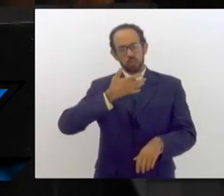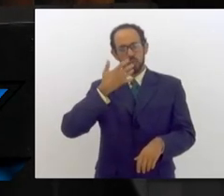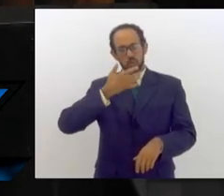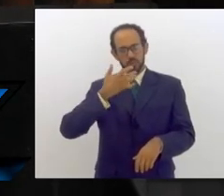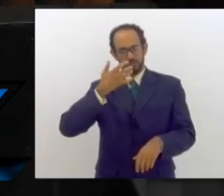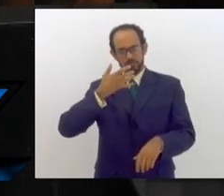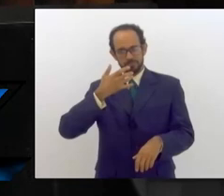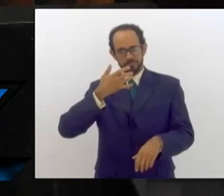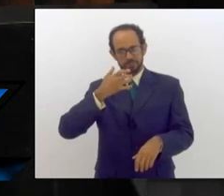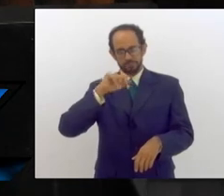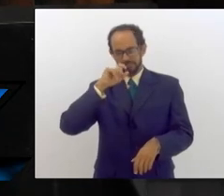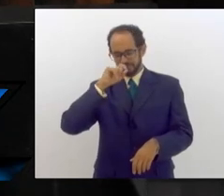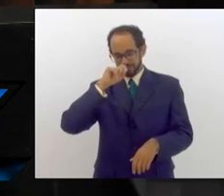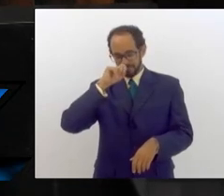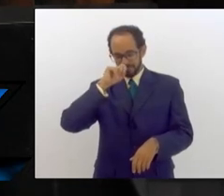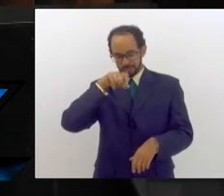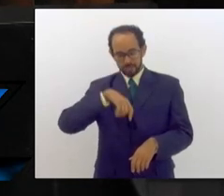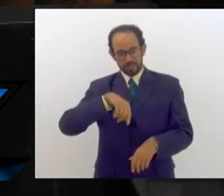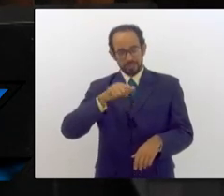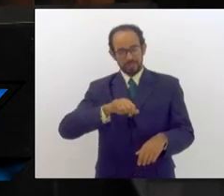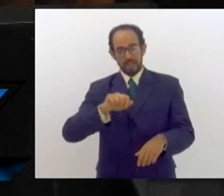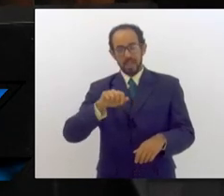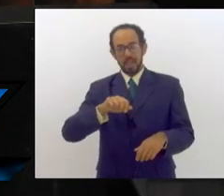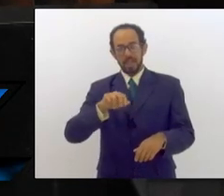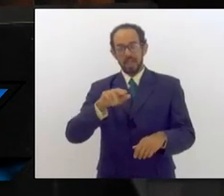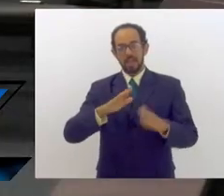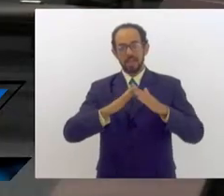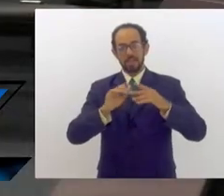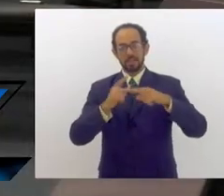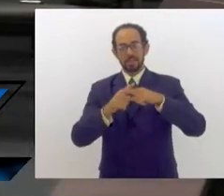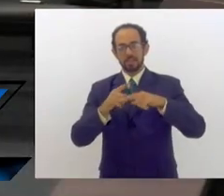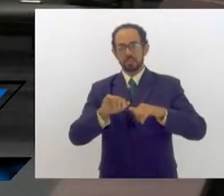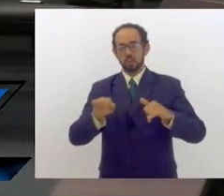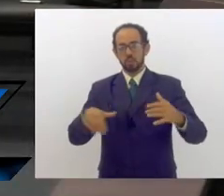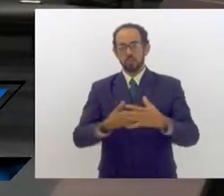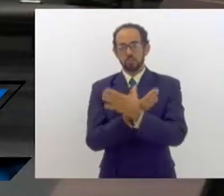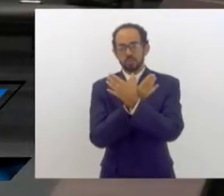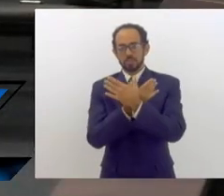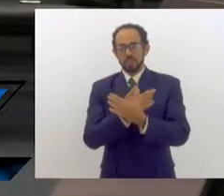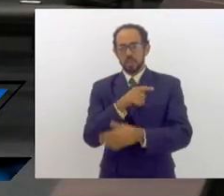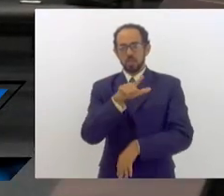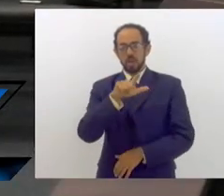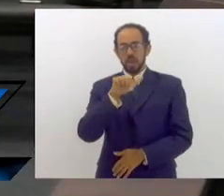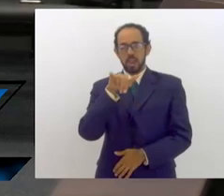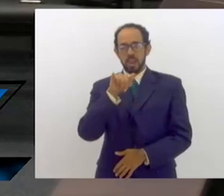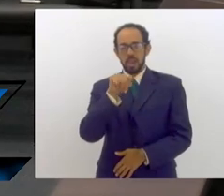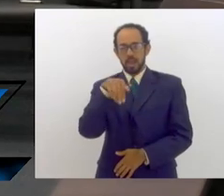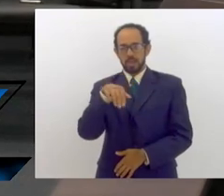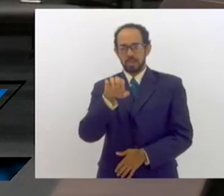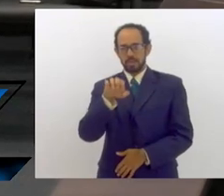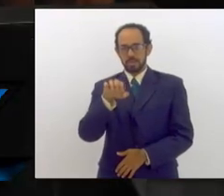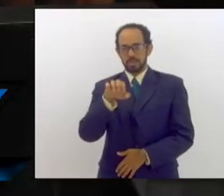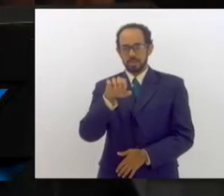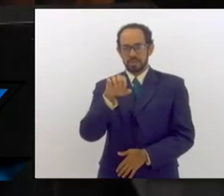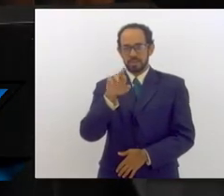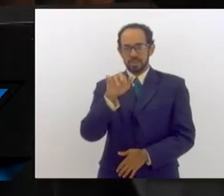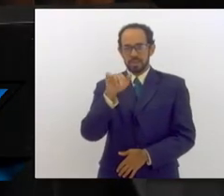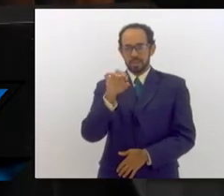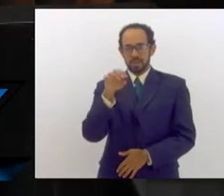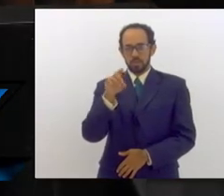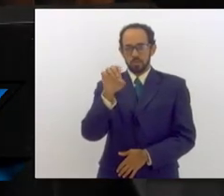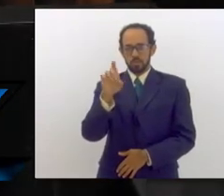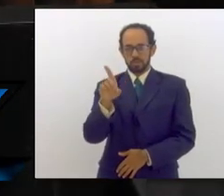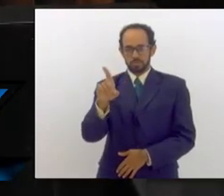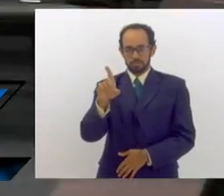do cast da Universal da Line Record e me honra muito